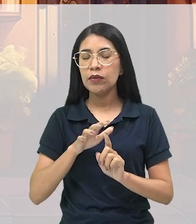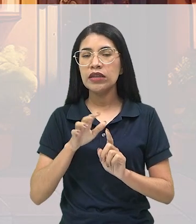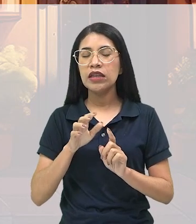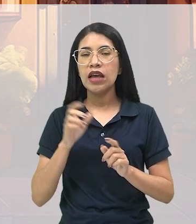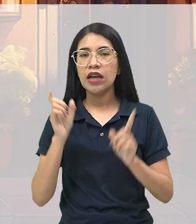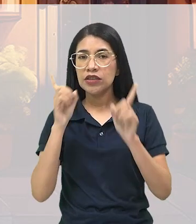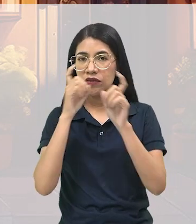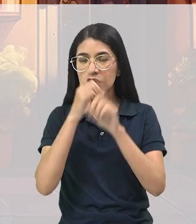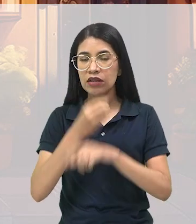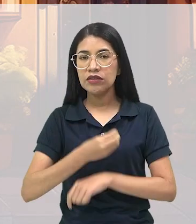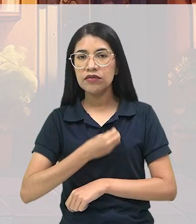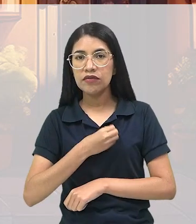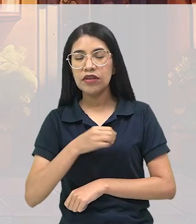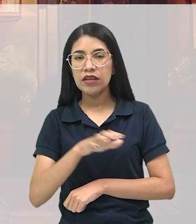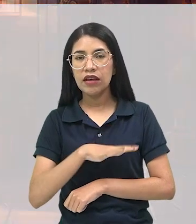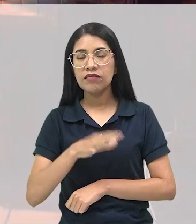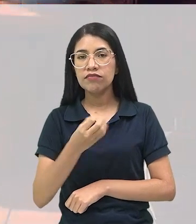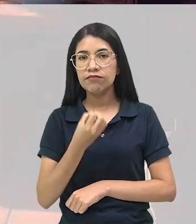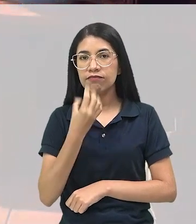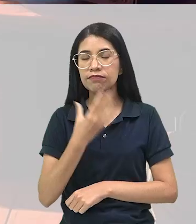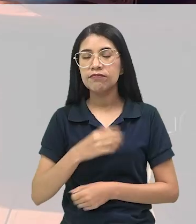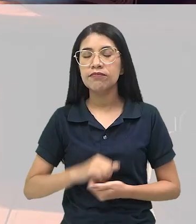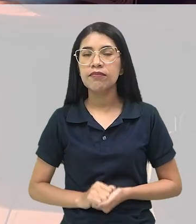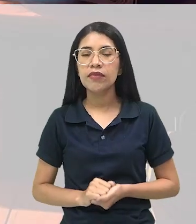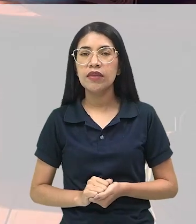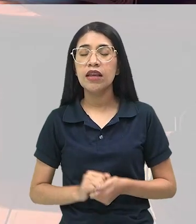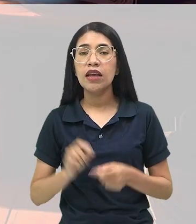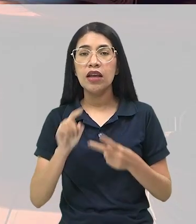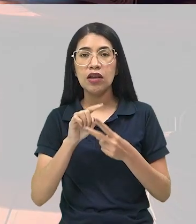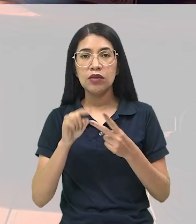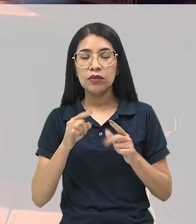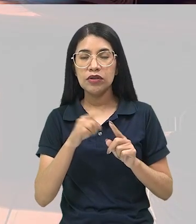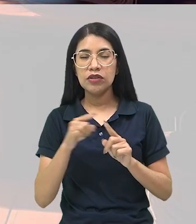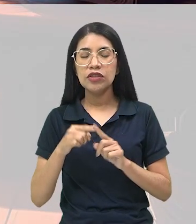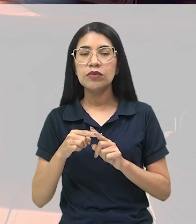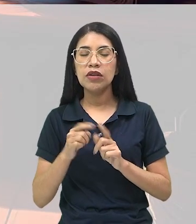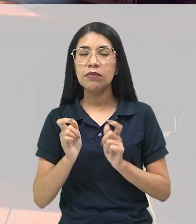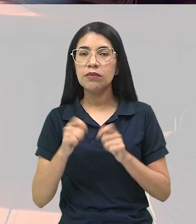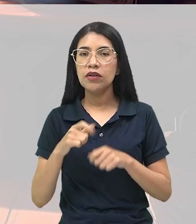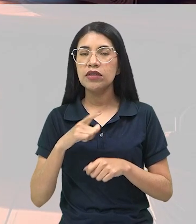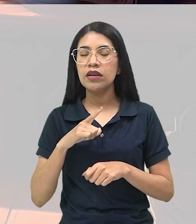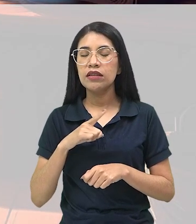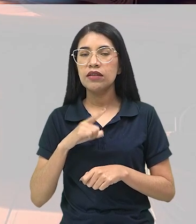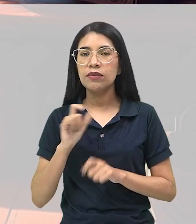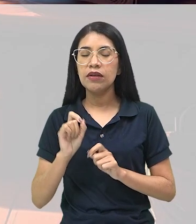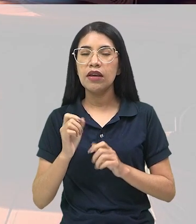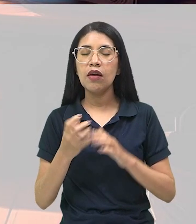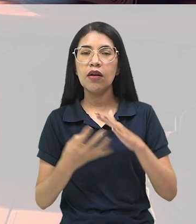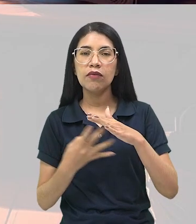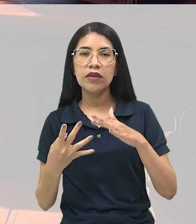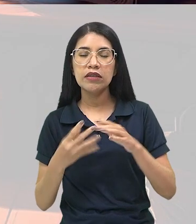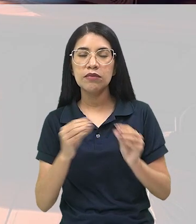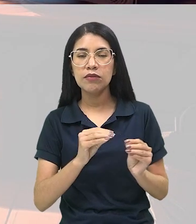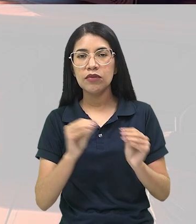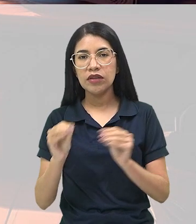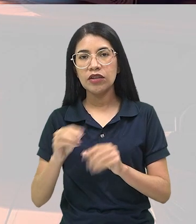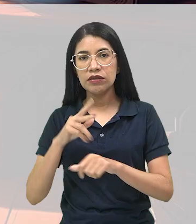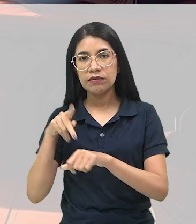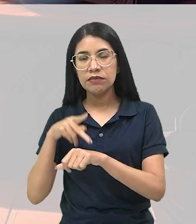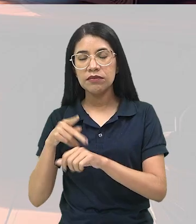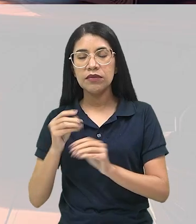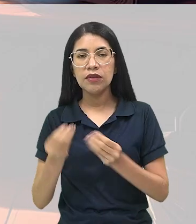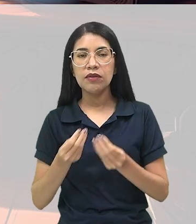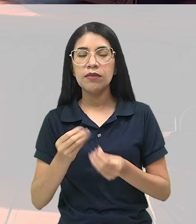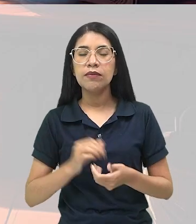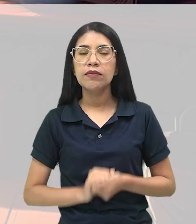dificuldades de viver com dignidade. Tem dois tipos de situações que fazem um imigrante decidir se mudar para outro país: